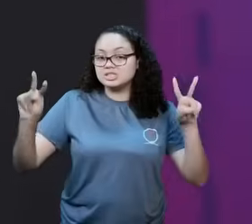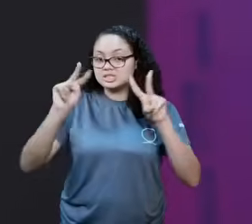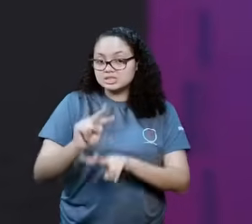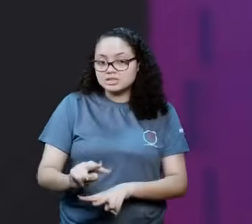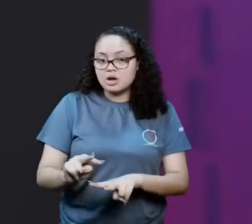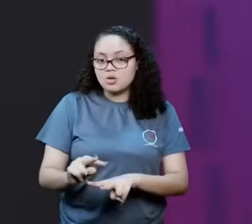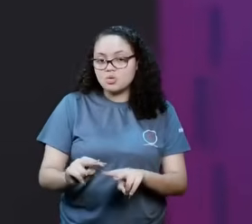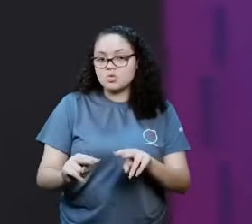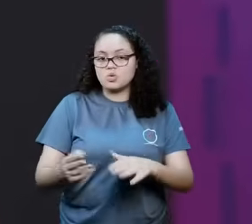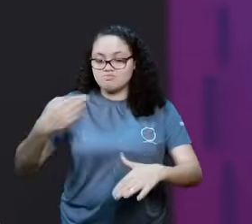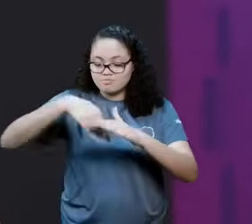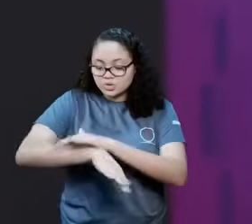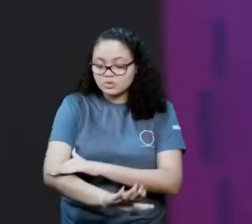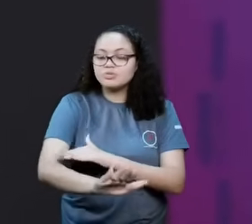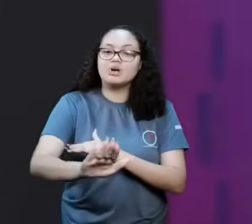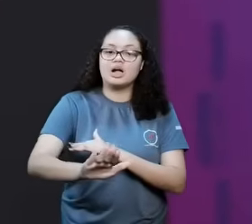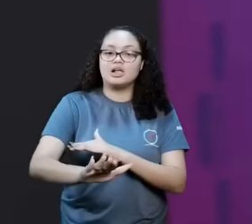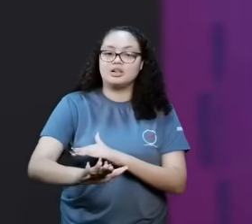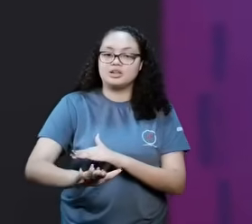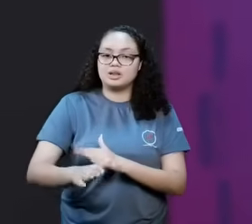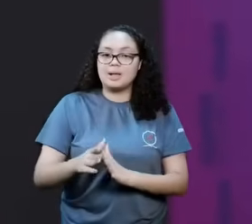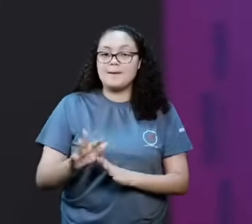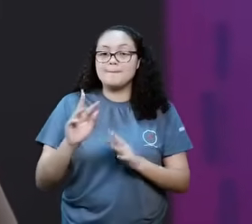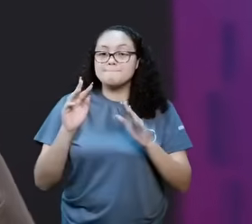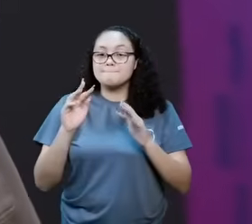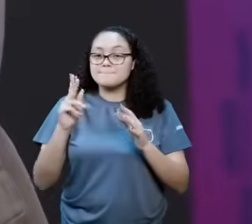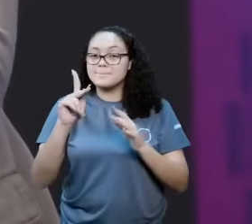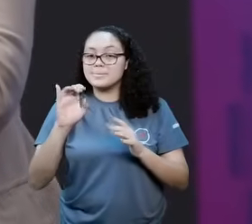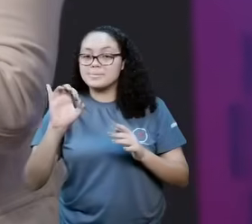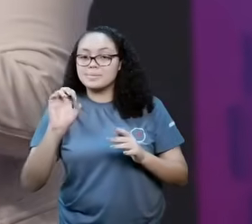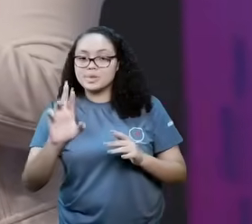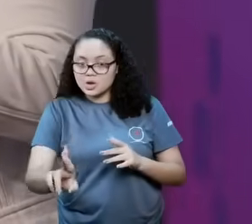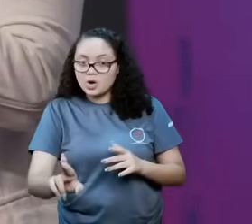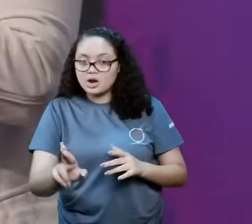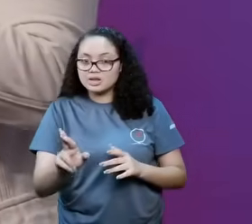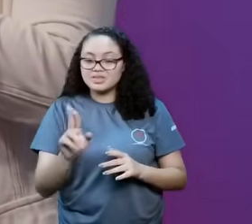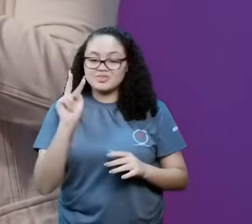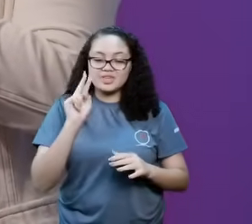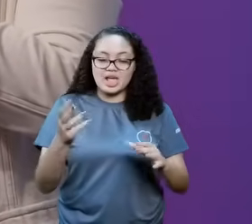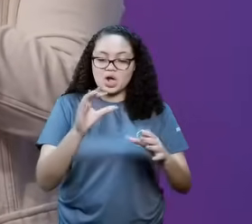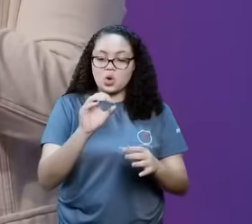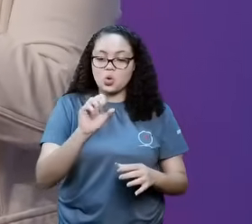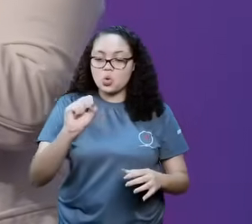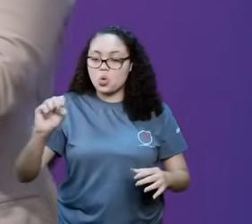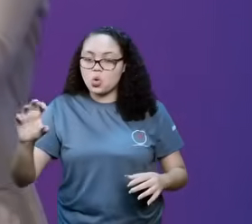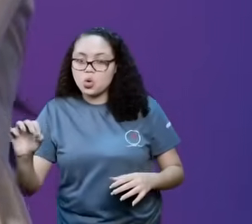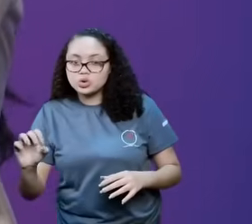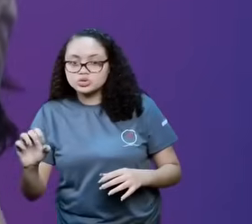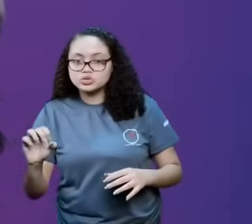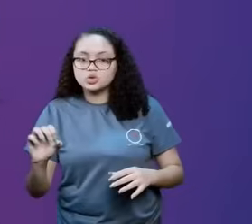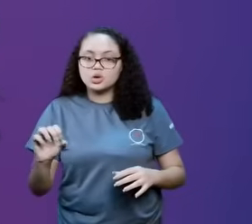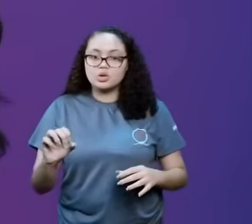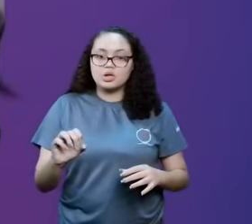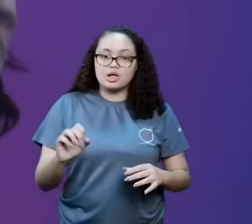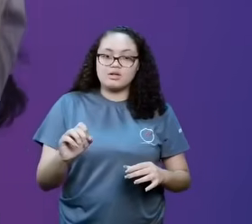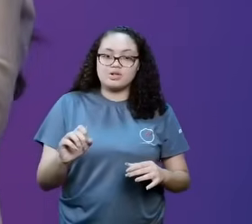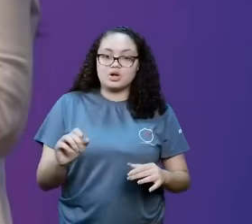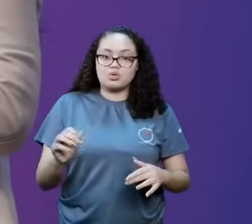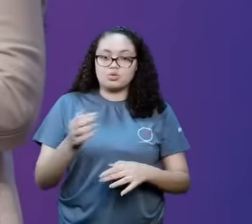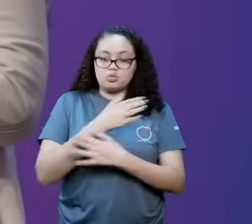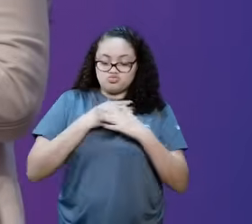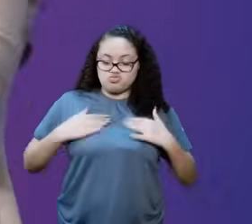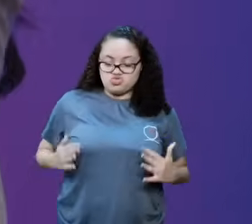pior à medida que ele profetiza, porque pior do que ver esqueleto é ver corpo. Você fica mais assustado com uma ossada ou com um